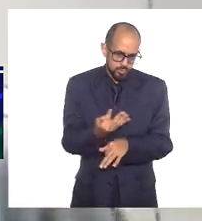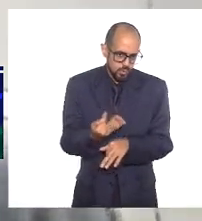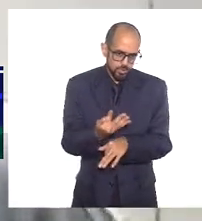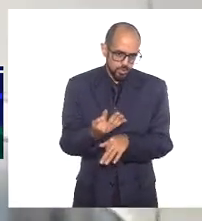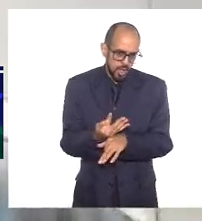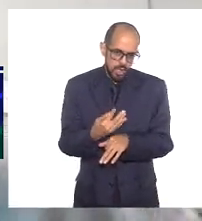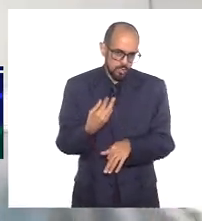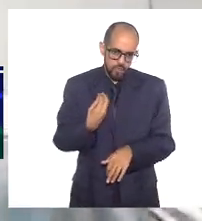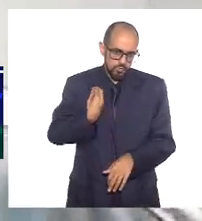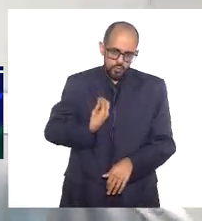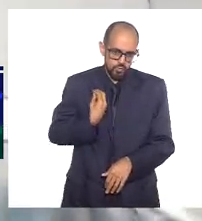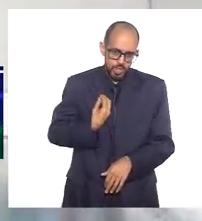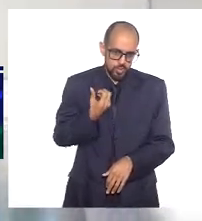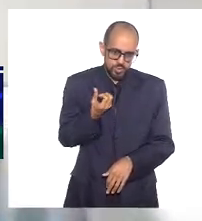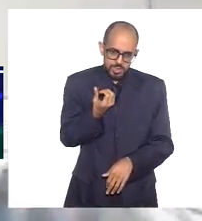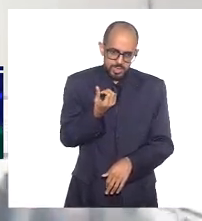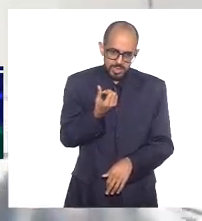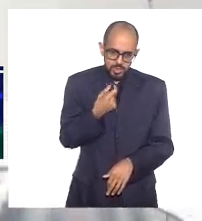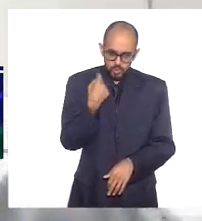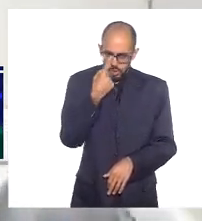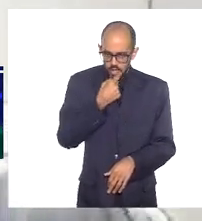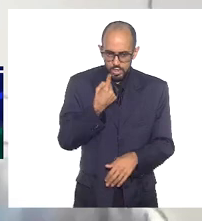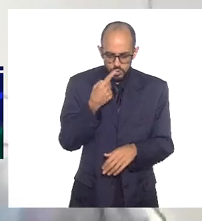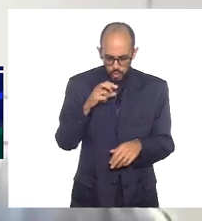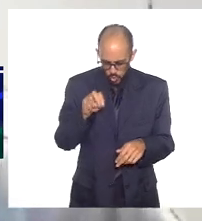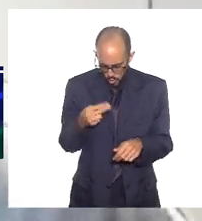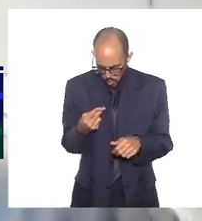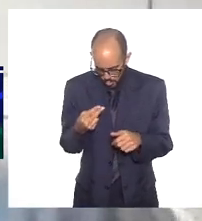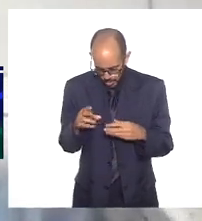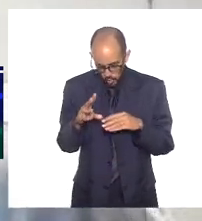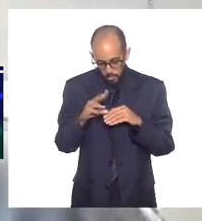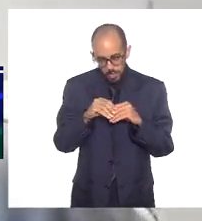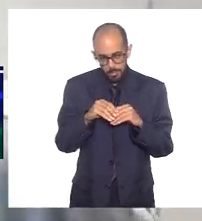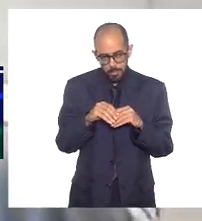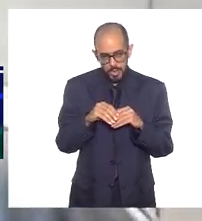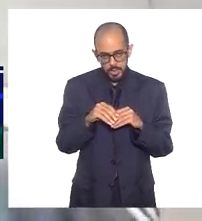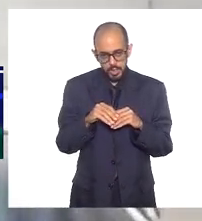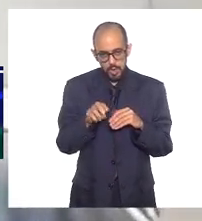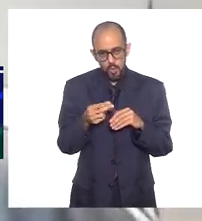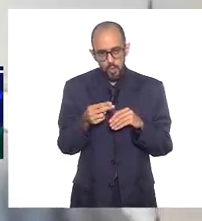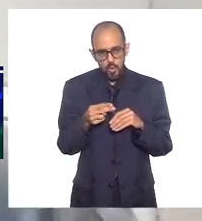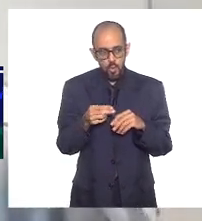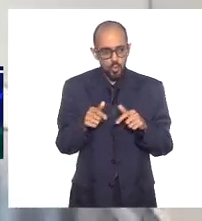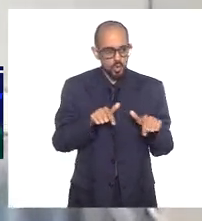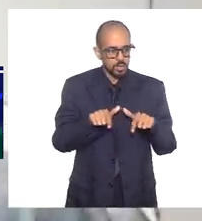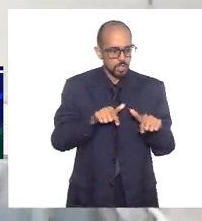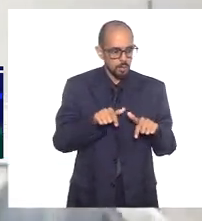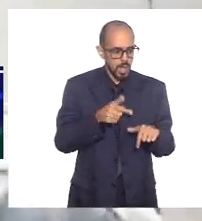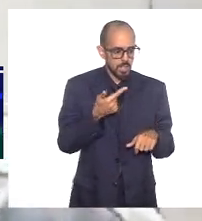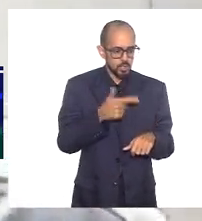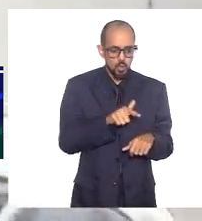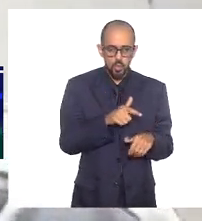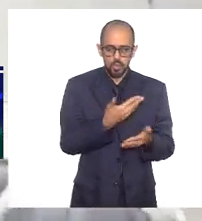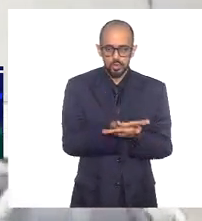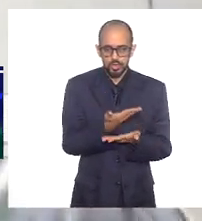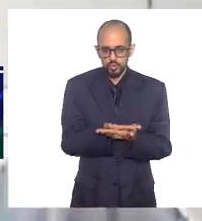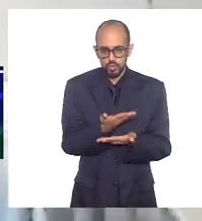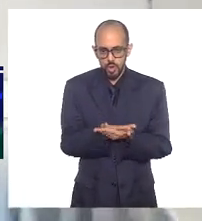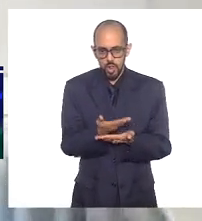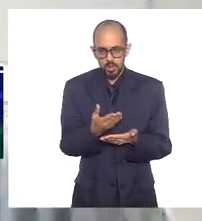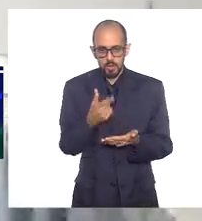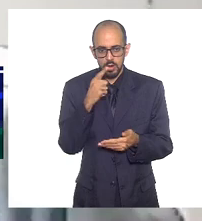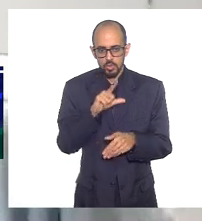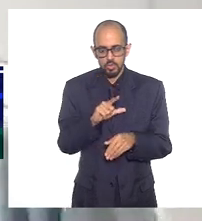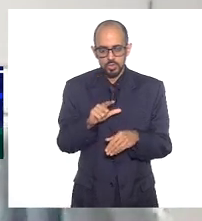complementar através de horas extras as GLPs na própria rede estadual ou ser de outras redes e da rede privada como forma de recompor de